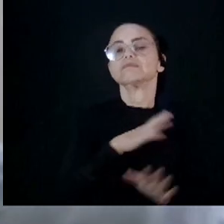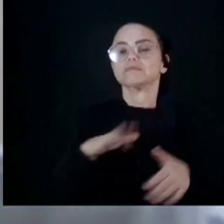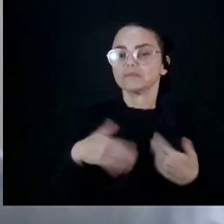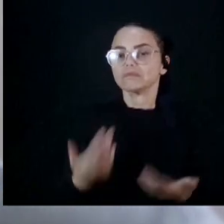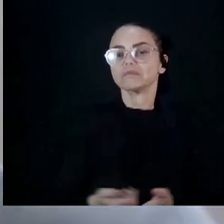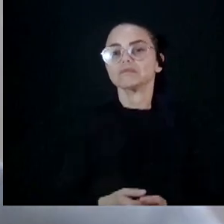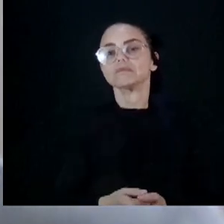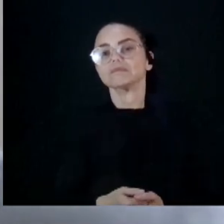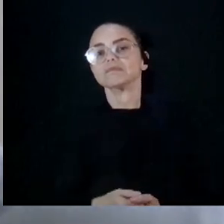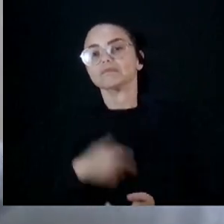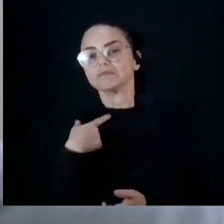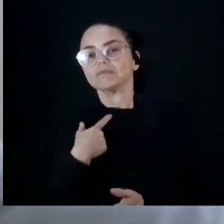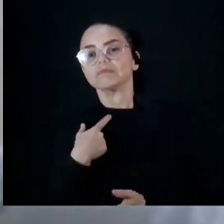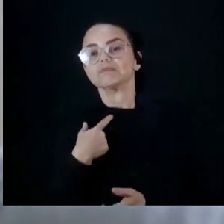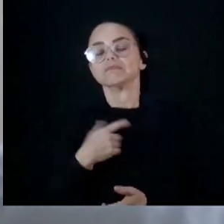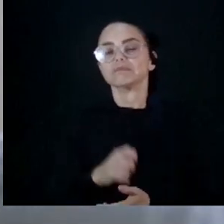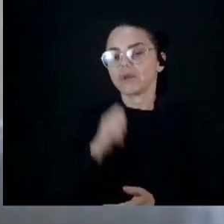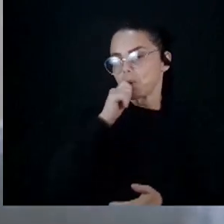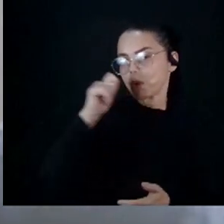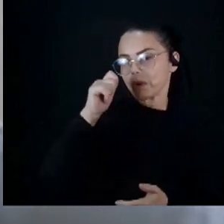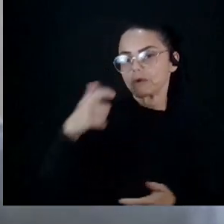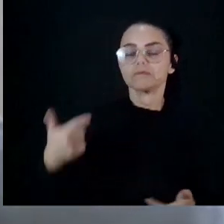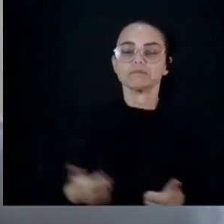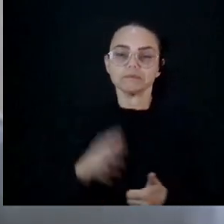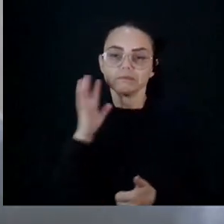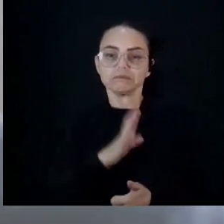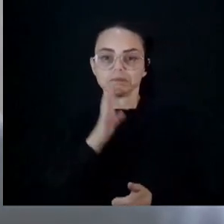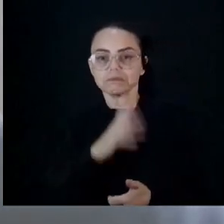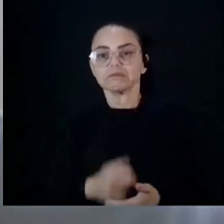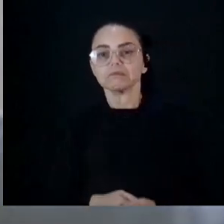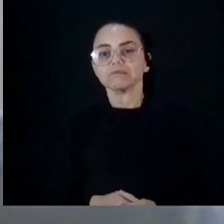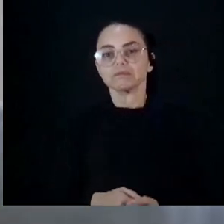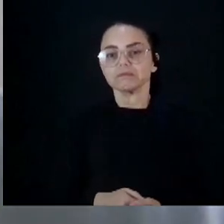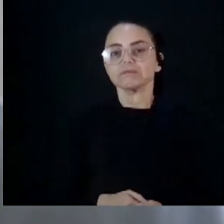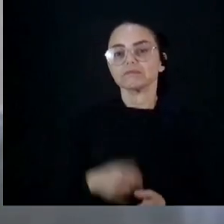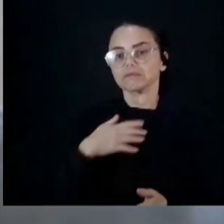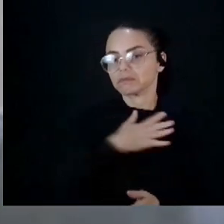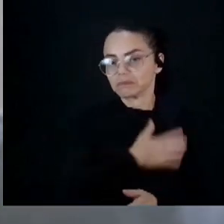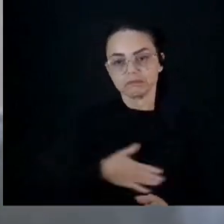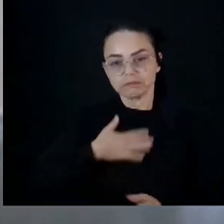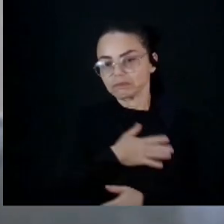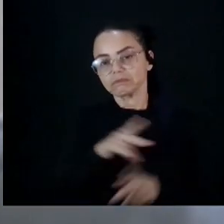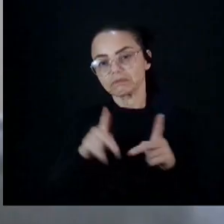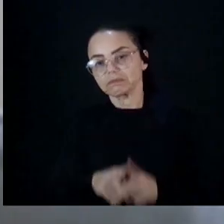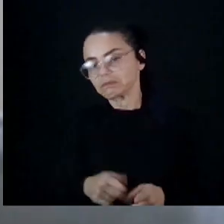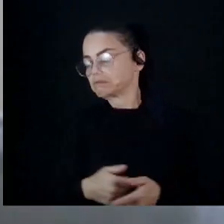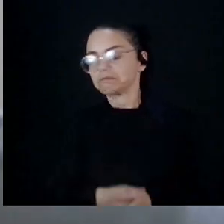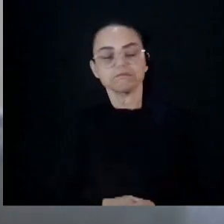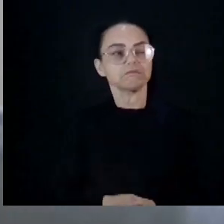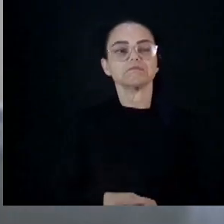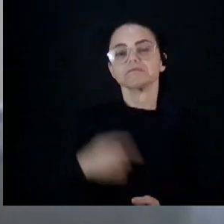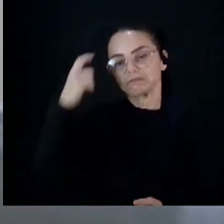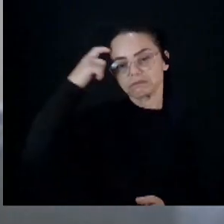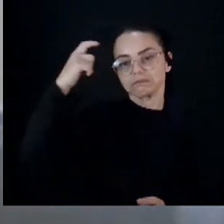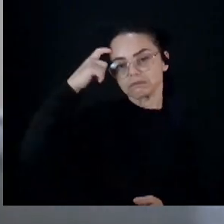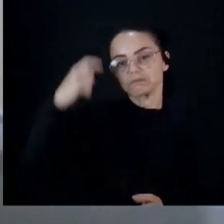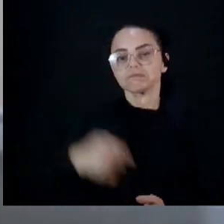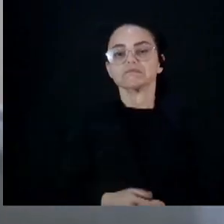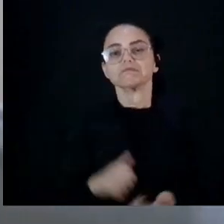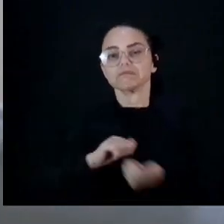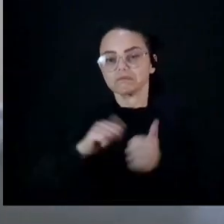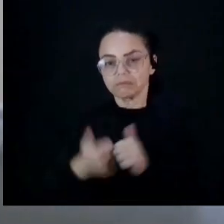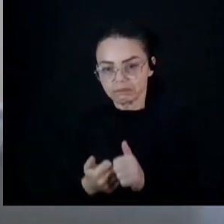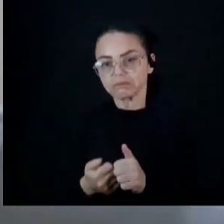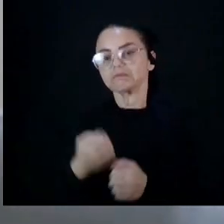o lugar do árbitro, será que vale a pena, não vale, será que o público gosta, não gosta, pensar também no esporte não só como